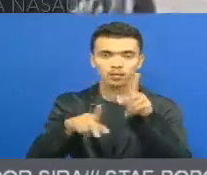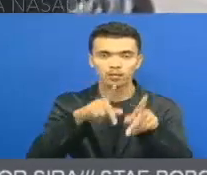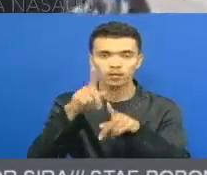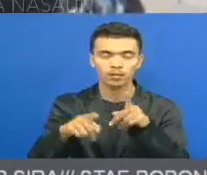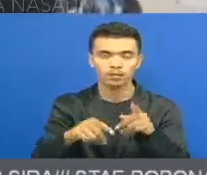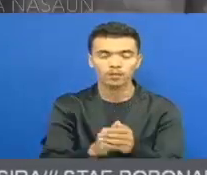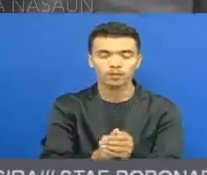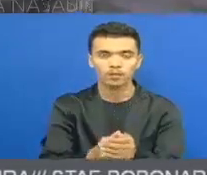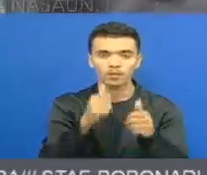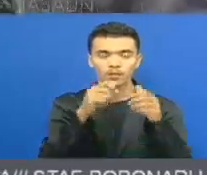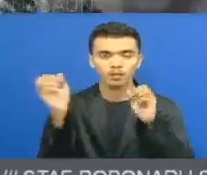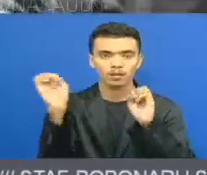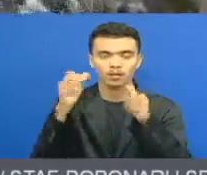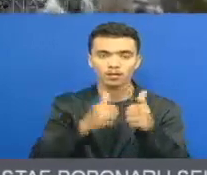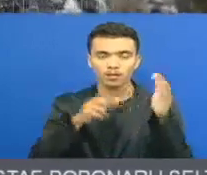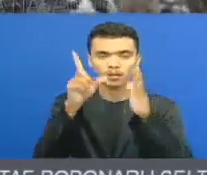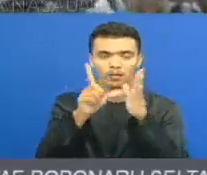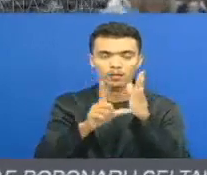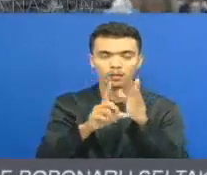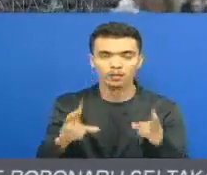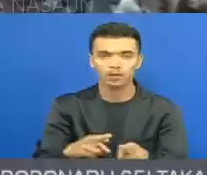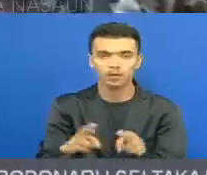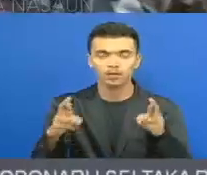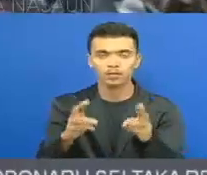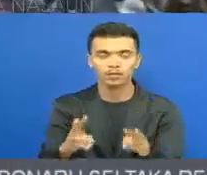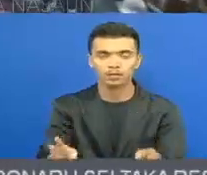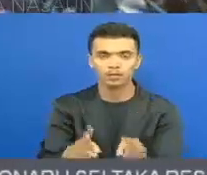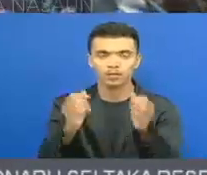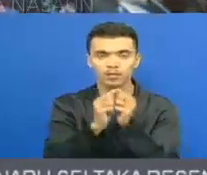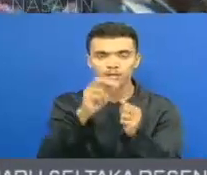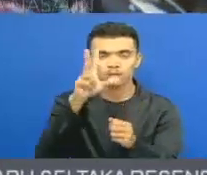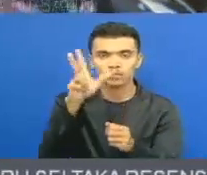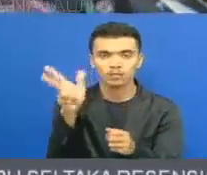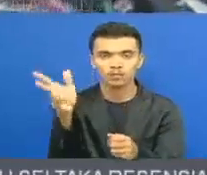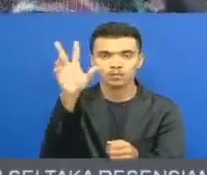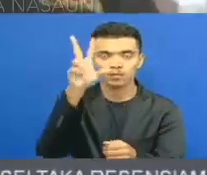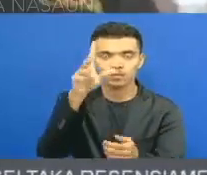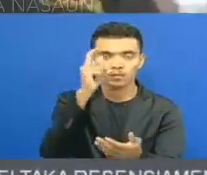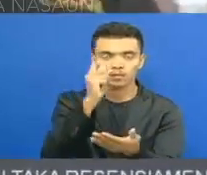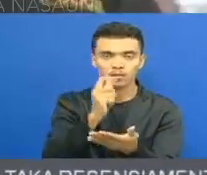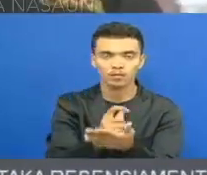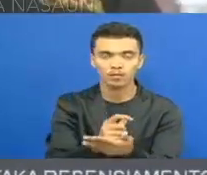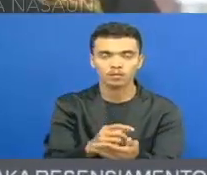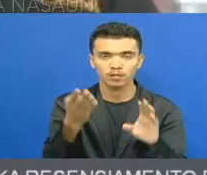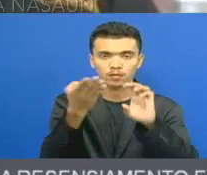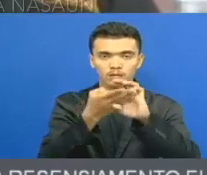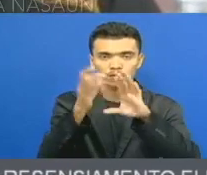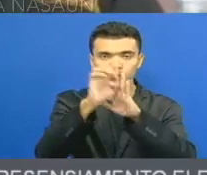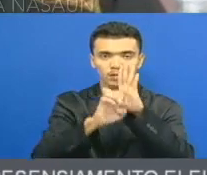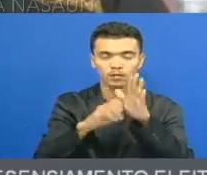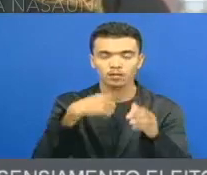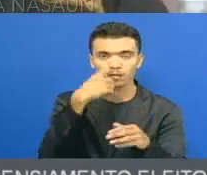nebe contra a lei Código Estrada, hamutu dólar americano, Rihun Sanulu Resintoro, Bacofra Estado. Comandante Nemos